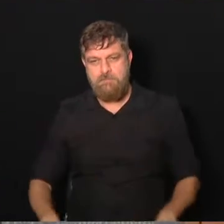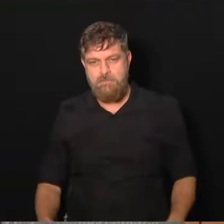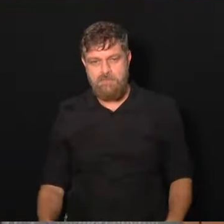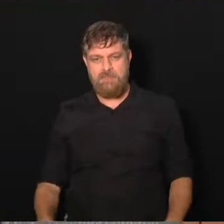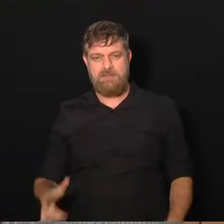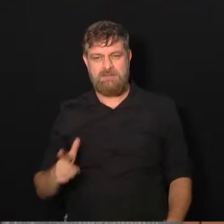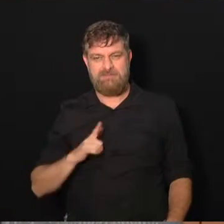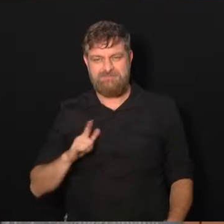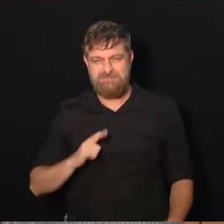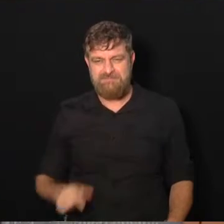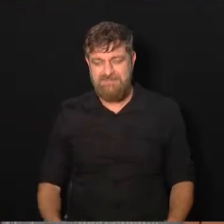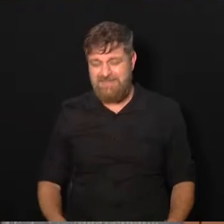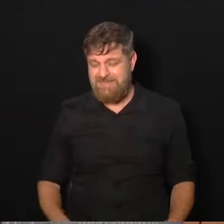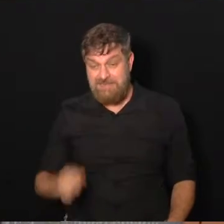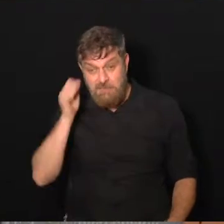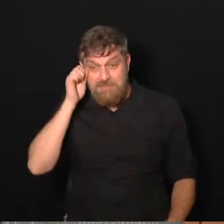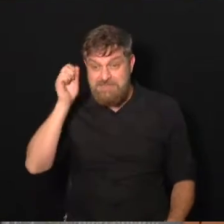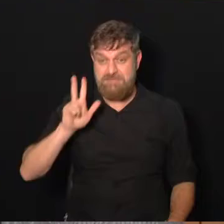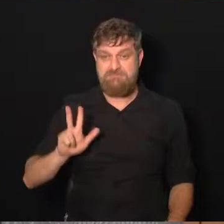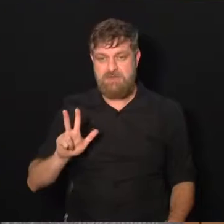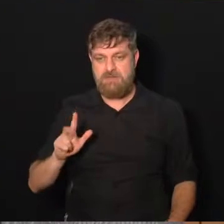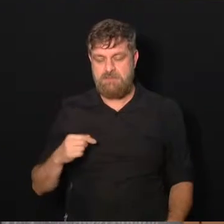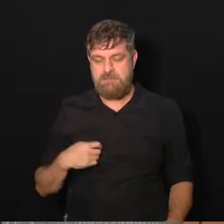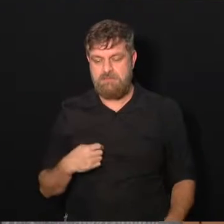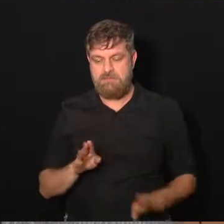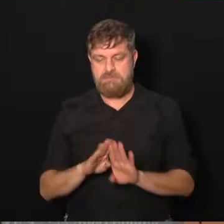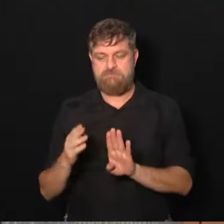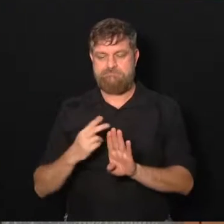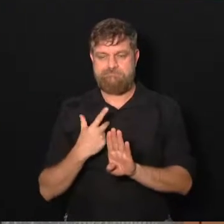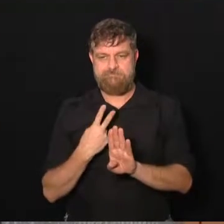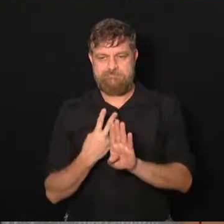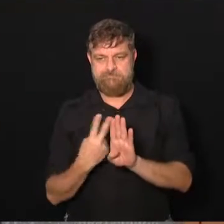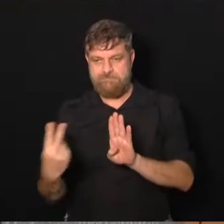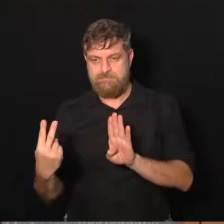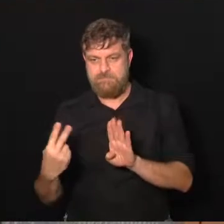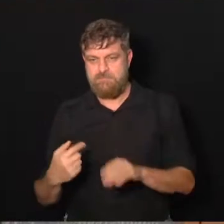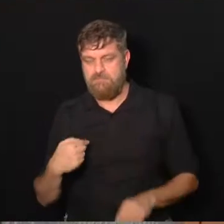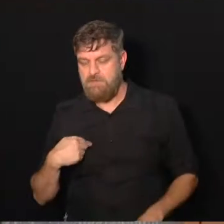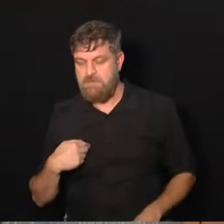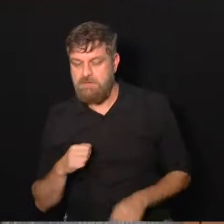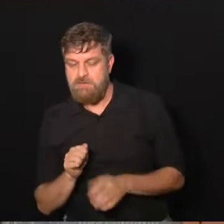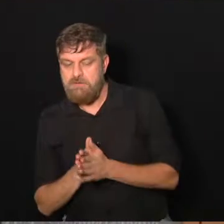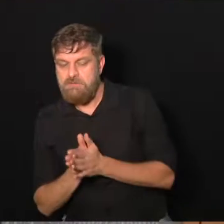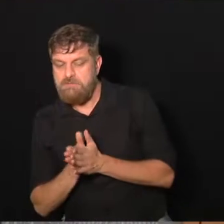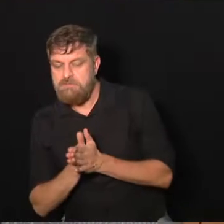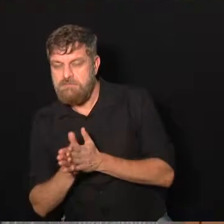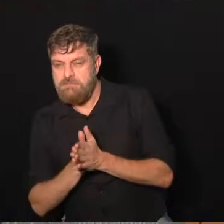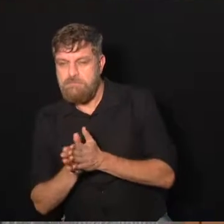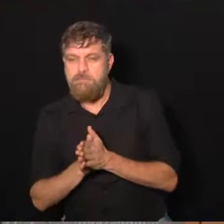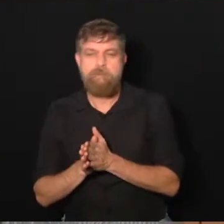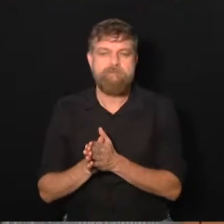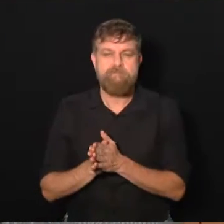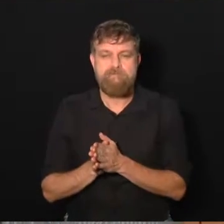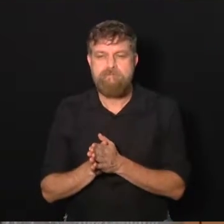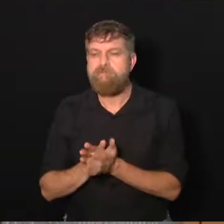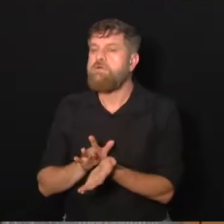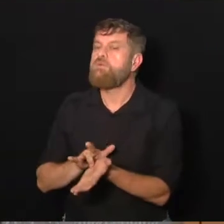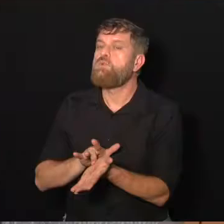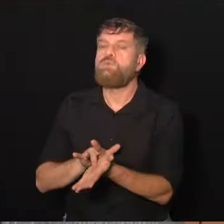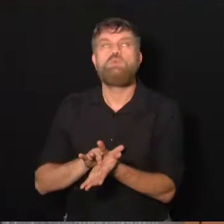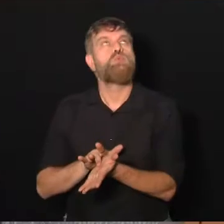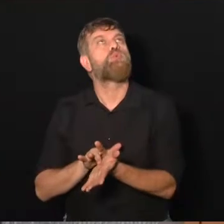Mas ela, veja você, ela é tão esperta que quando a gente vai sair, ela não fica ali onde a gente está, ela fica para dentro, ela fingindo que não